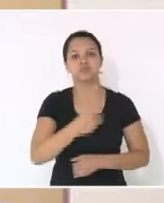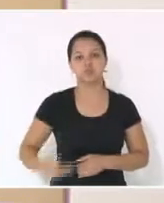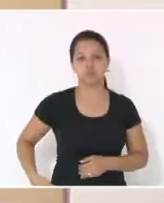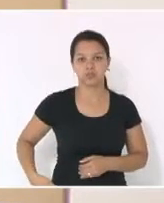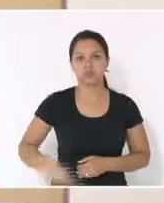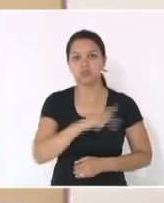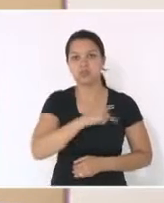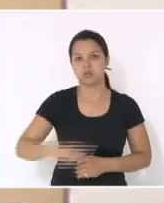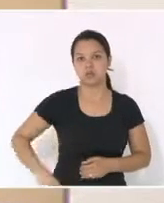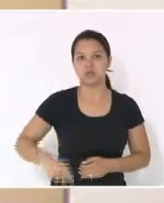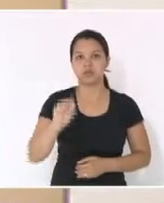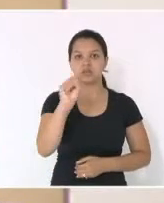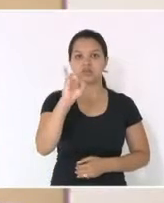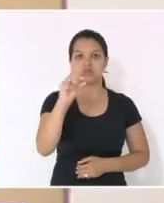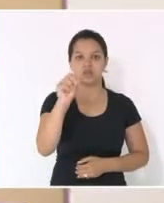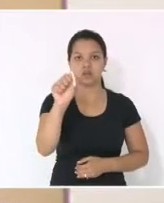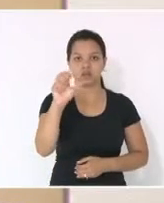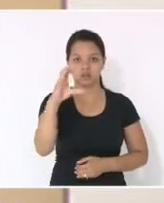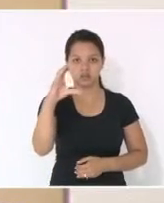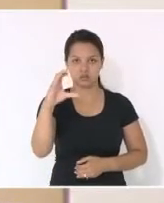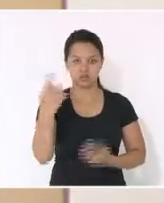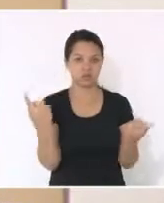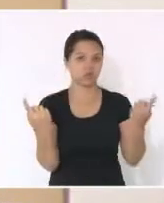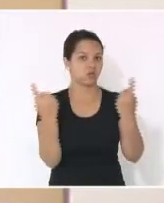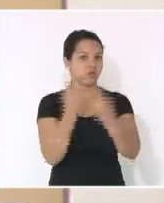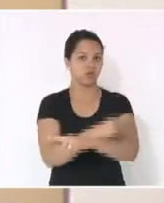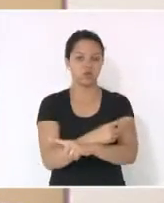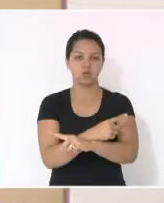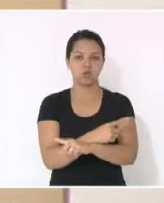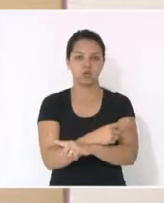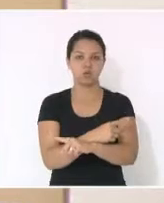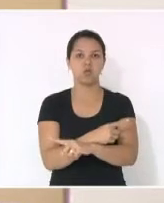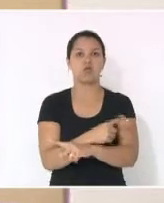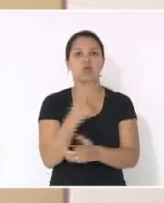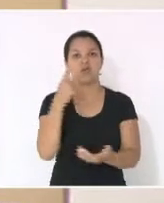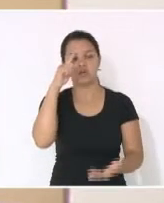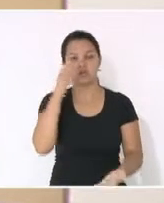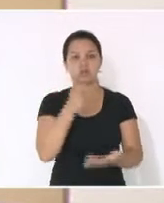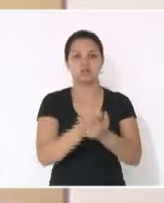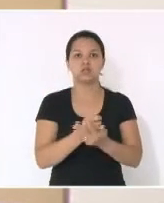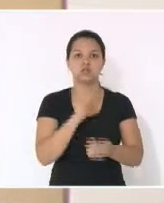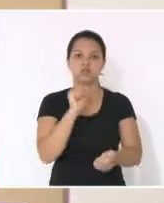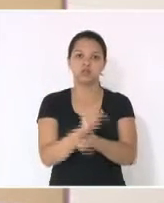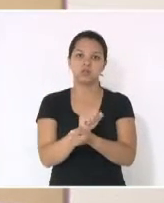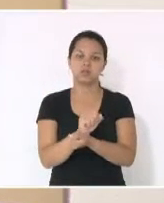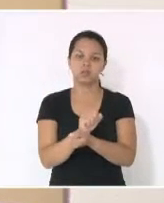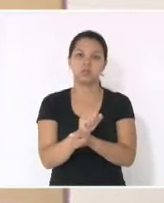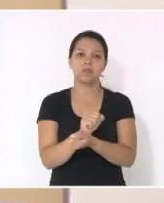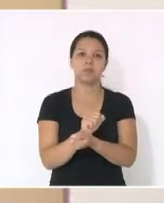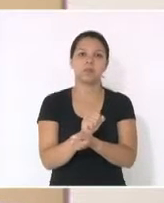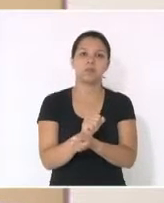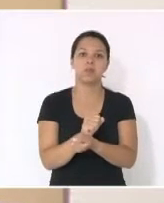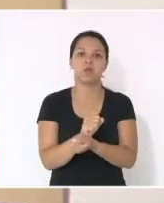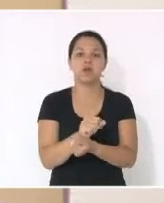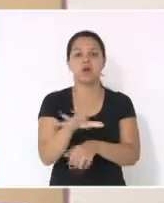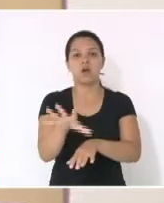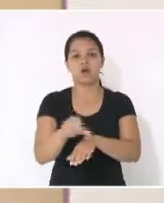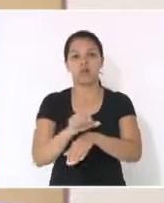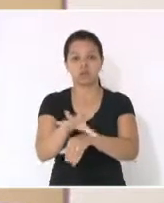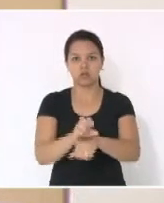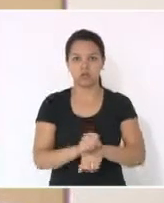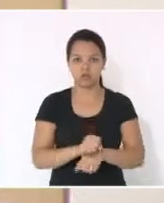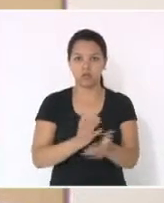cidasc com tranqüilidade a determinação de suspender as contratações dos aprovados no concurso da cidasc